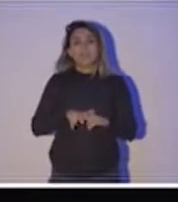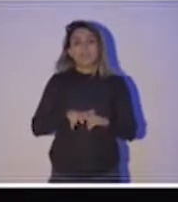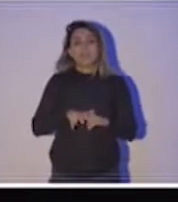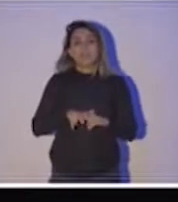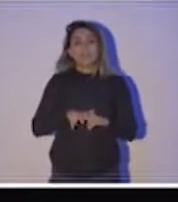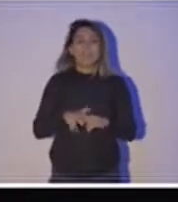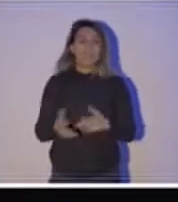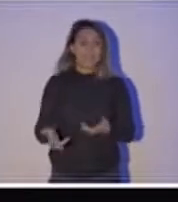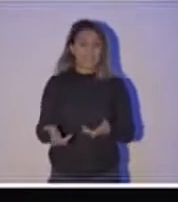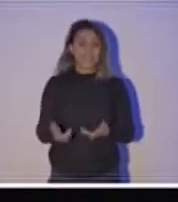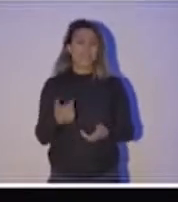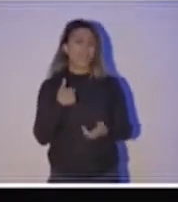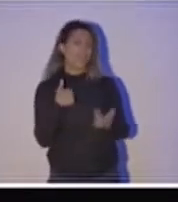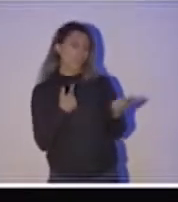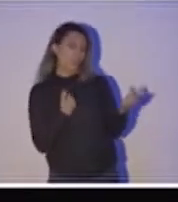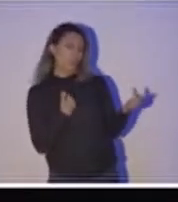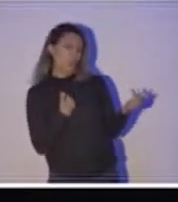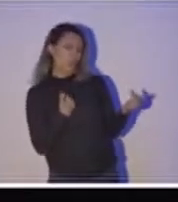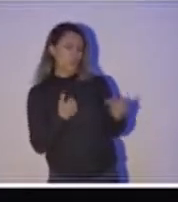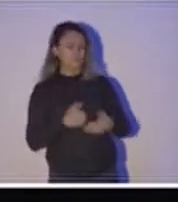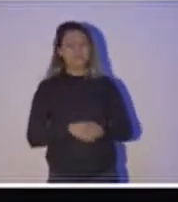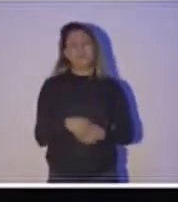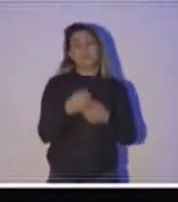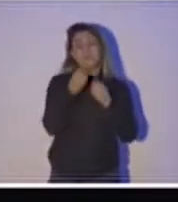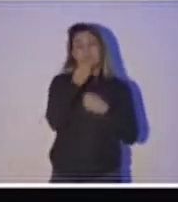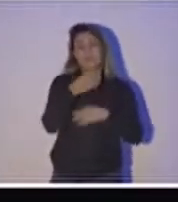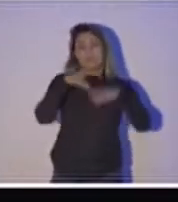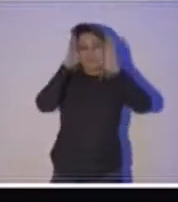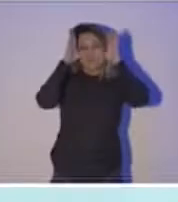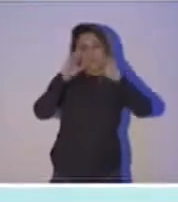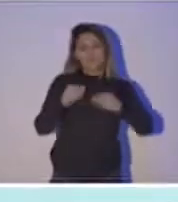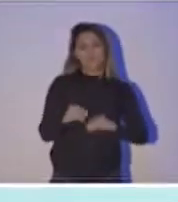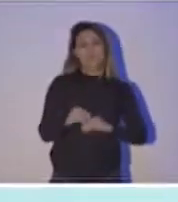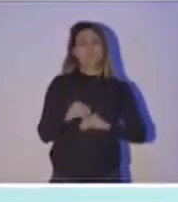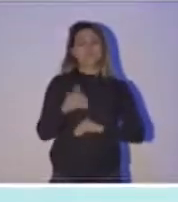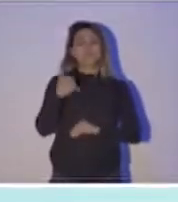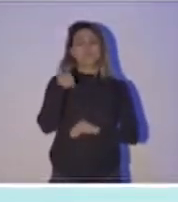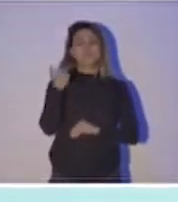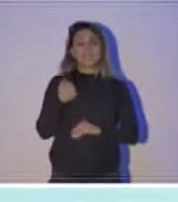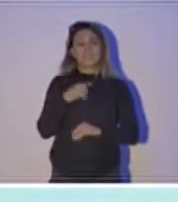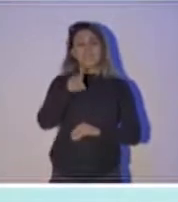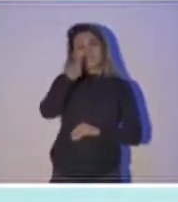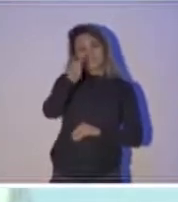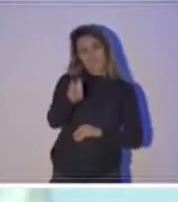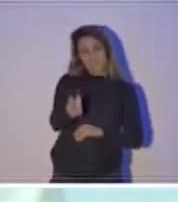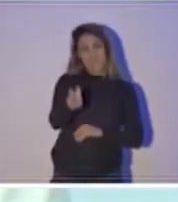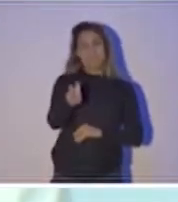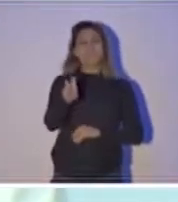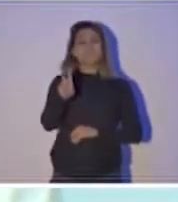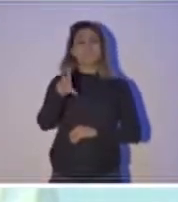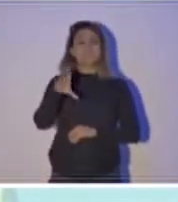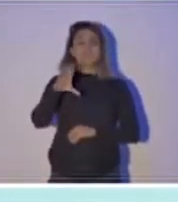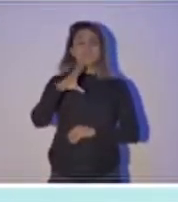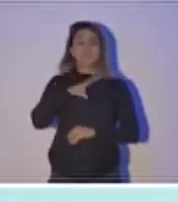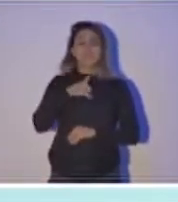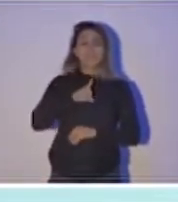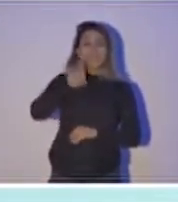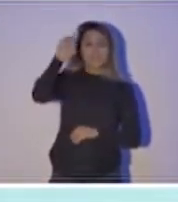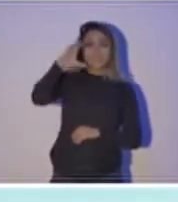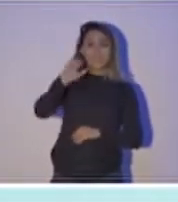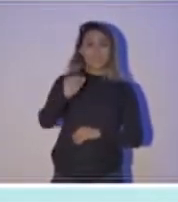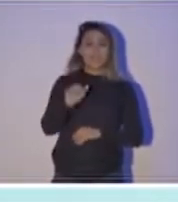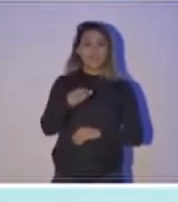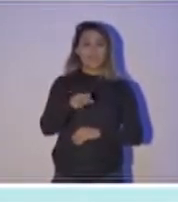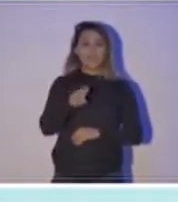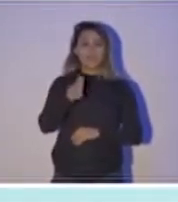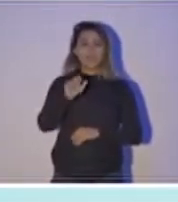Eu também tô. Boa noite, meu nome é Williane, tenho 15 anos e eu sou do Caruaru, como vocês já sabem. E